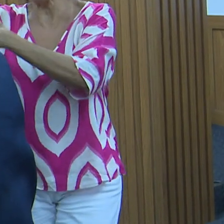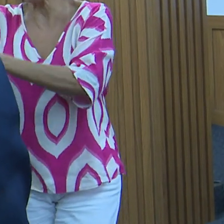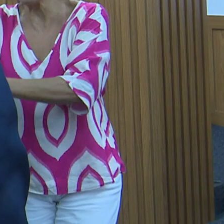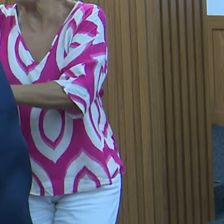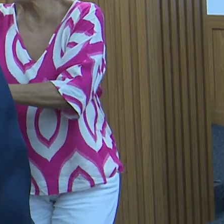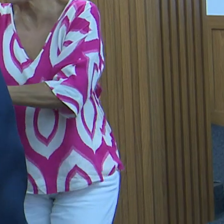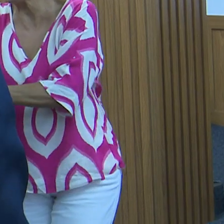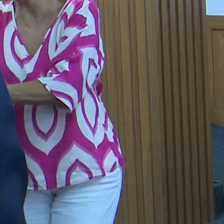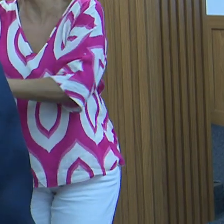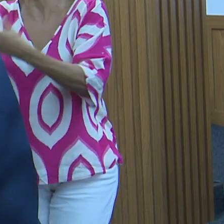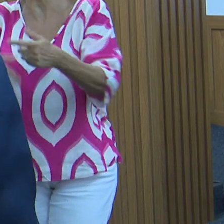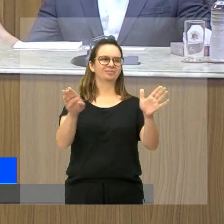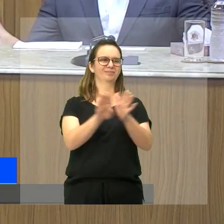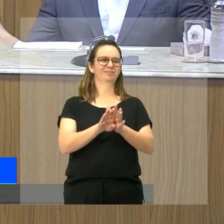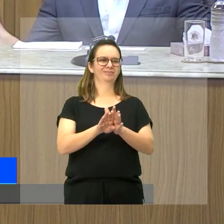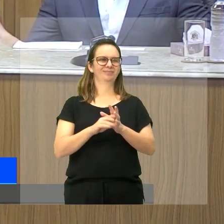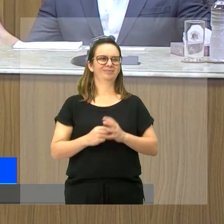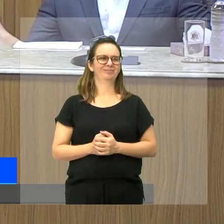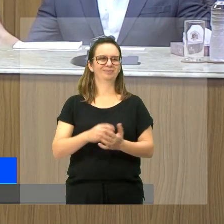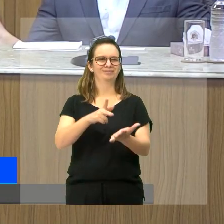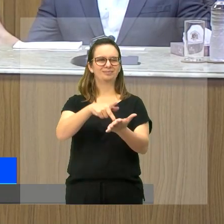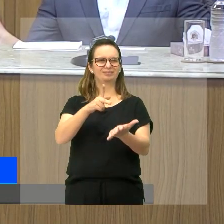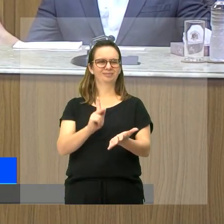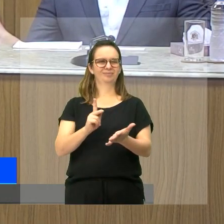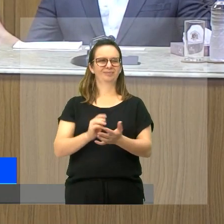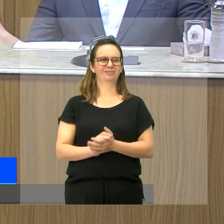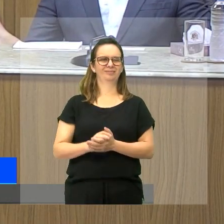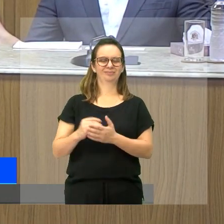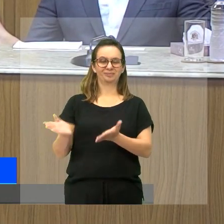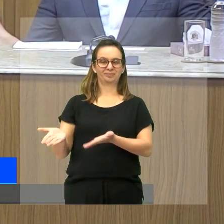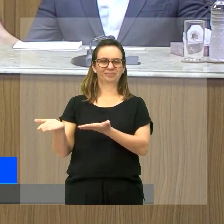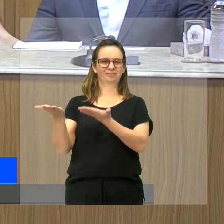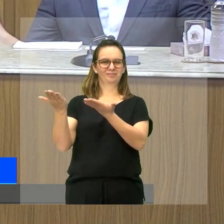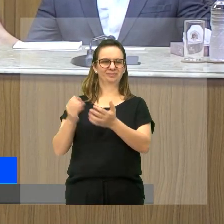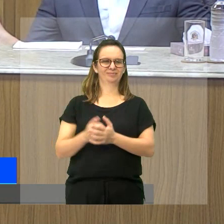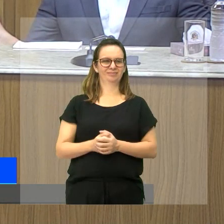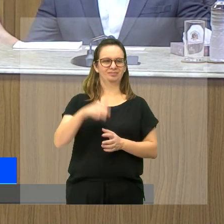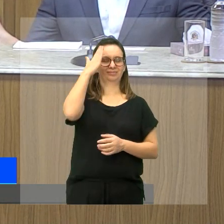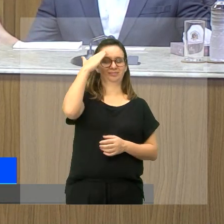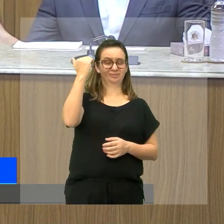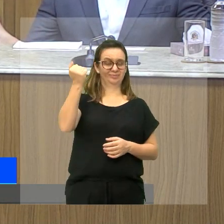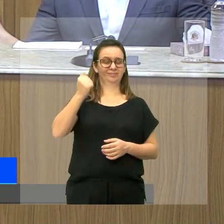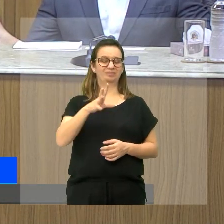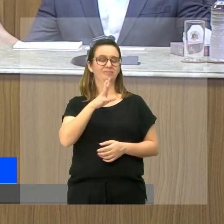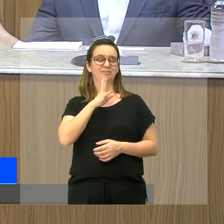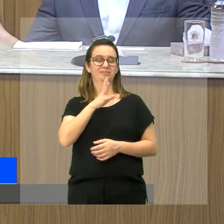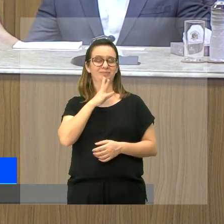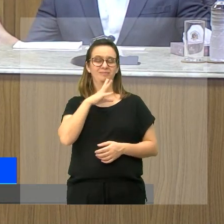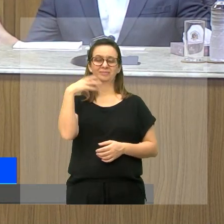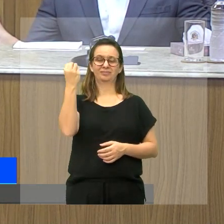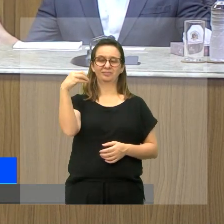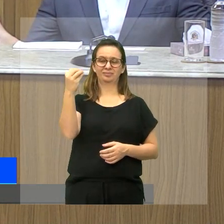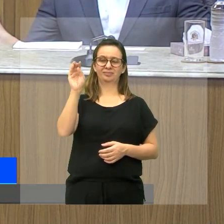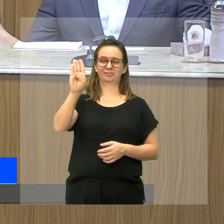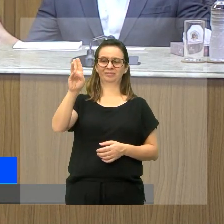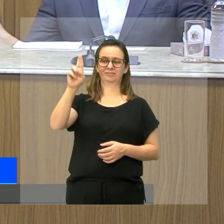feitos na cidade de Assis na cardiologia pelo SUS na santa casa então através dele toda sua equipe de Cardiologia assistem ganhado muito tornando-se